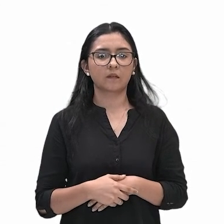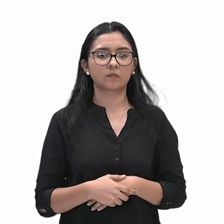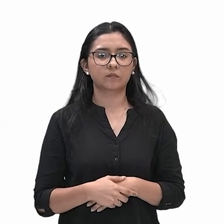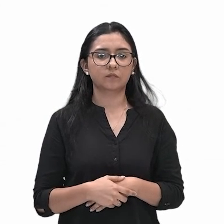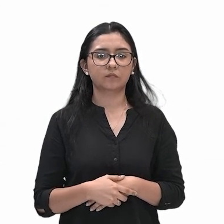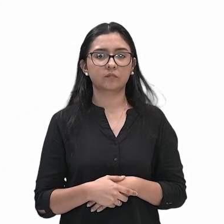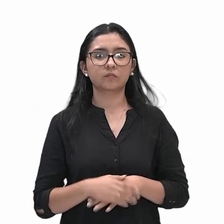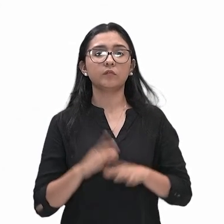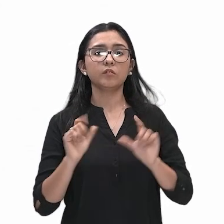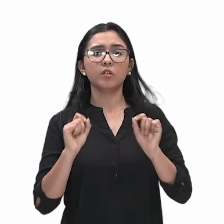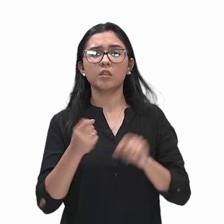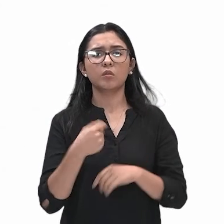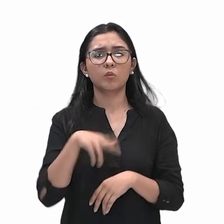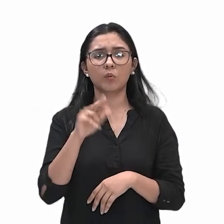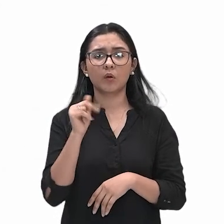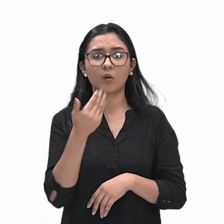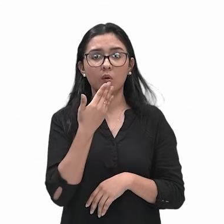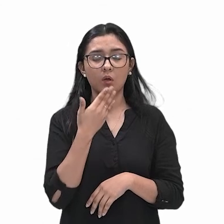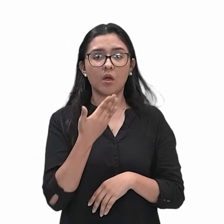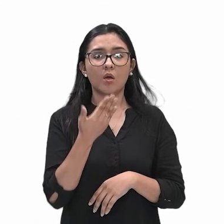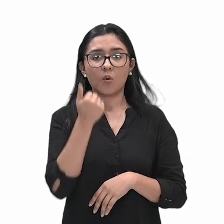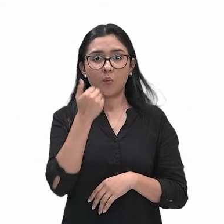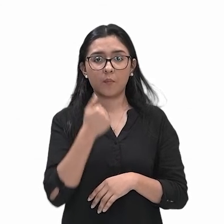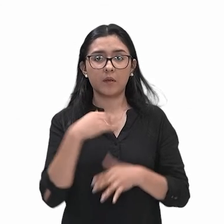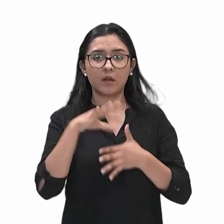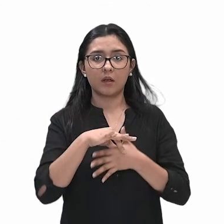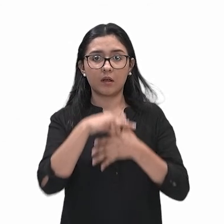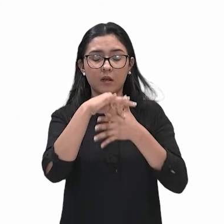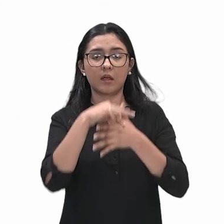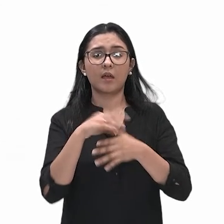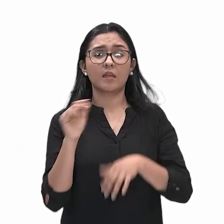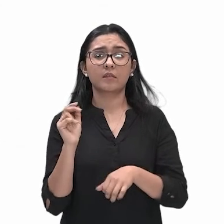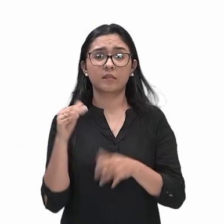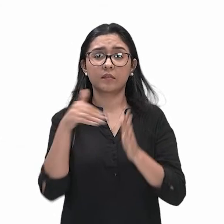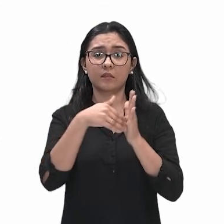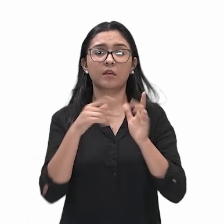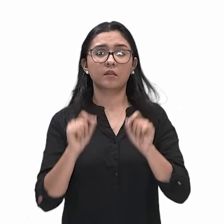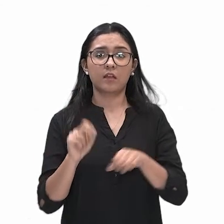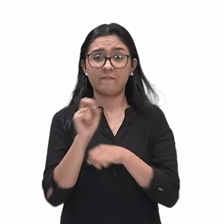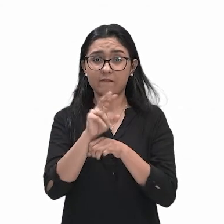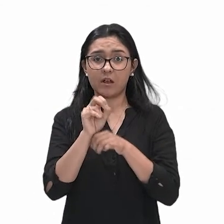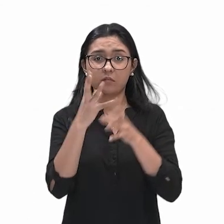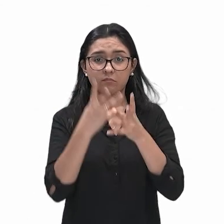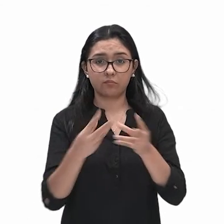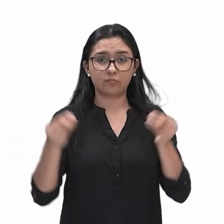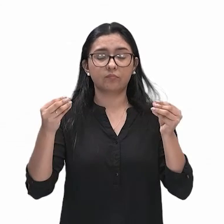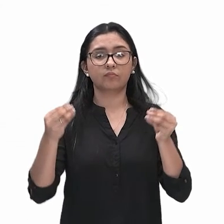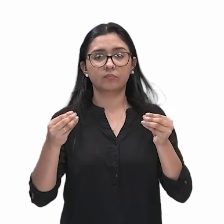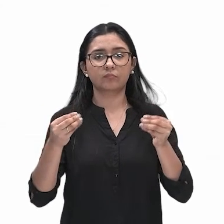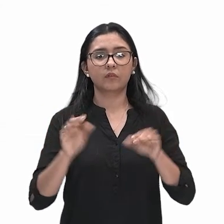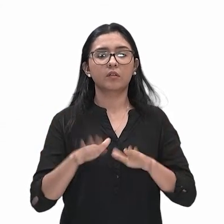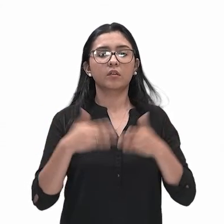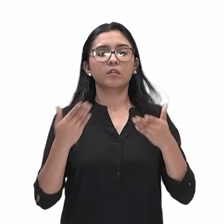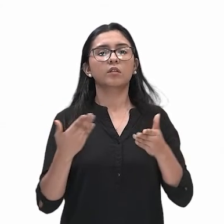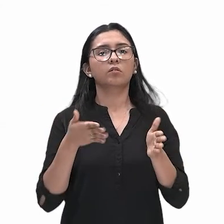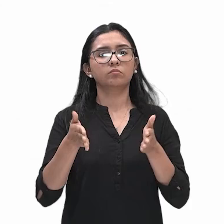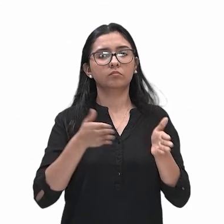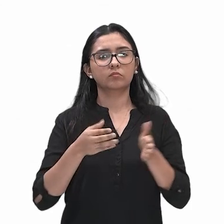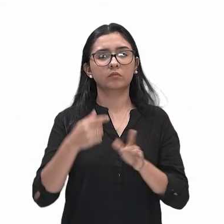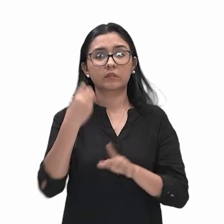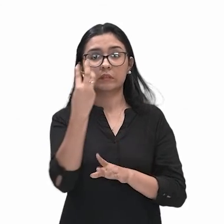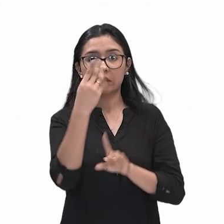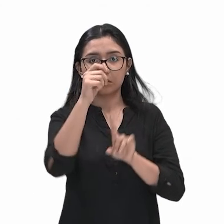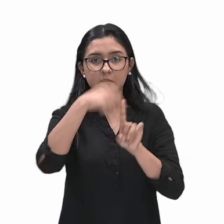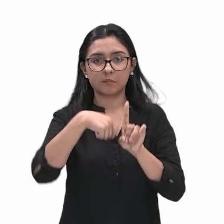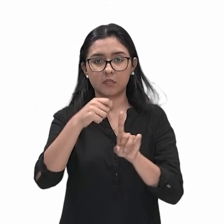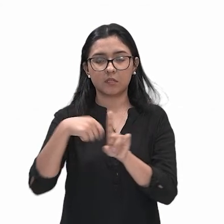não comer carne e derivados até que a peste fosse debelada. Assim, durante 3 meses,